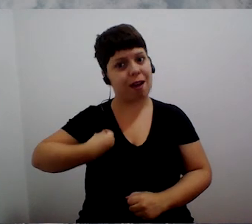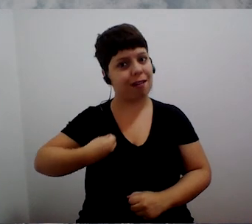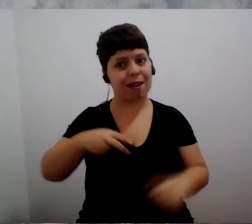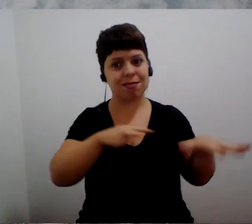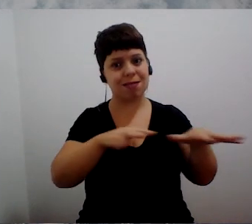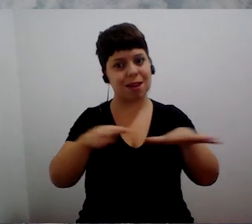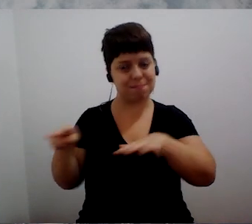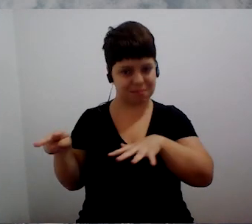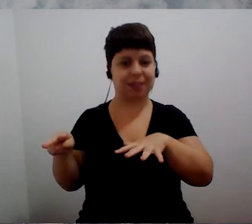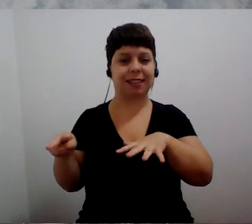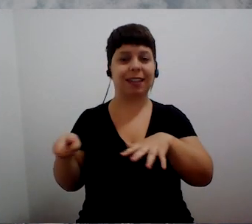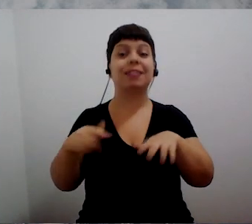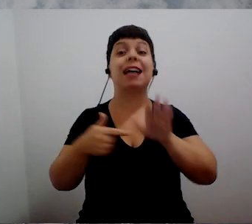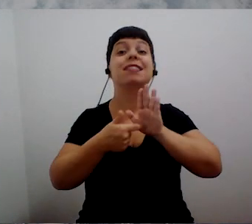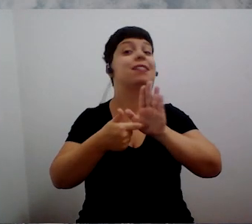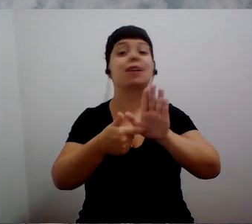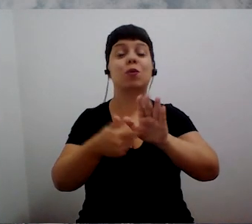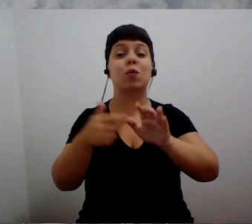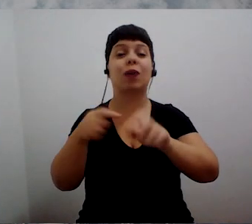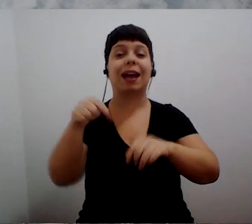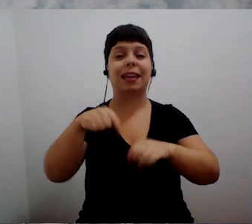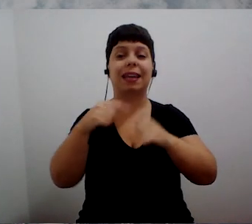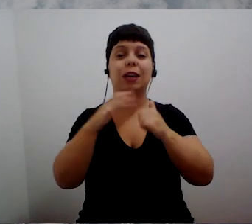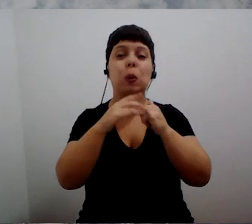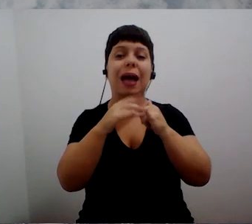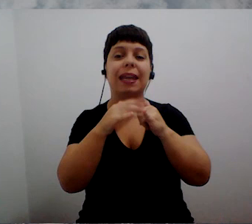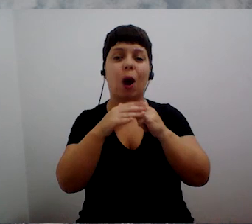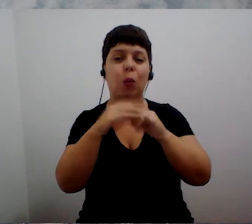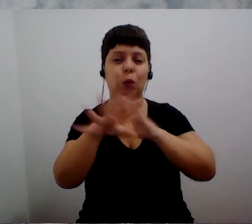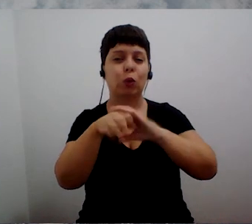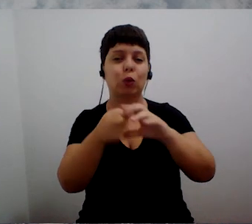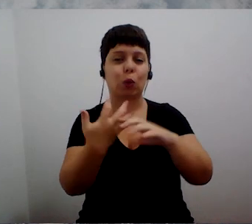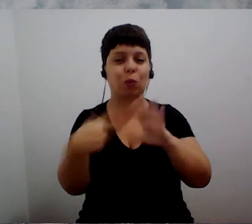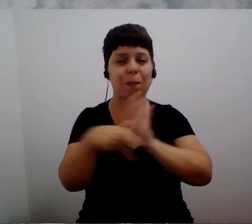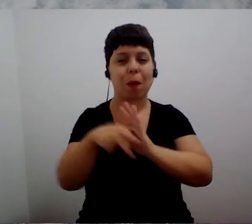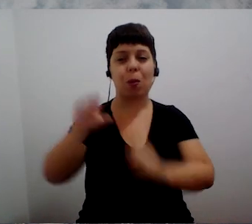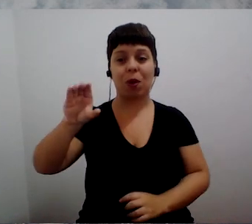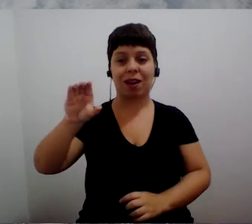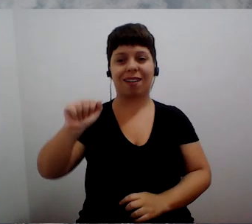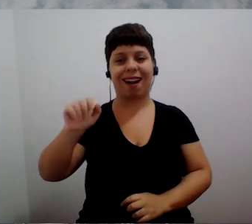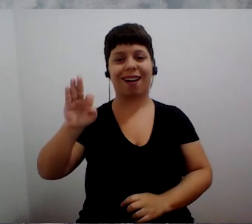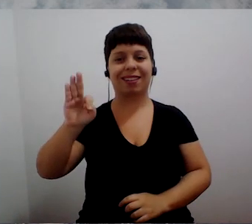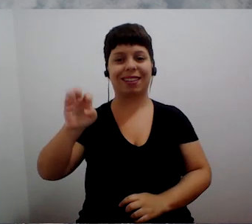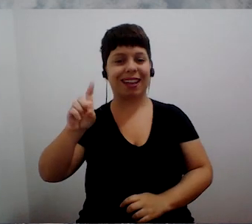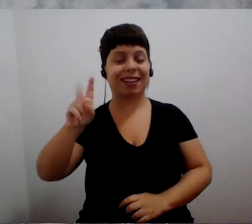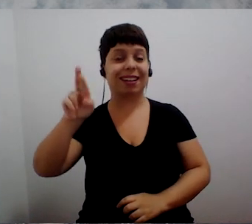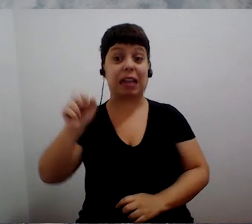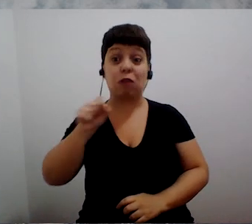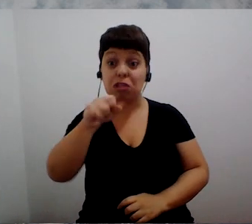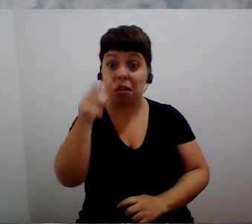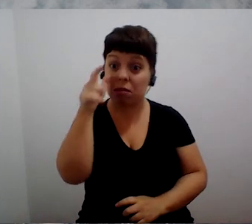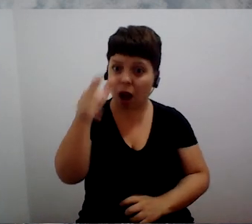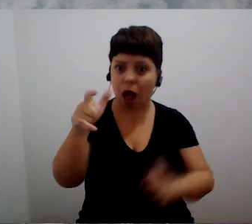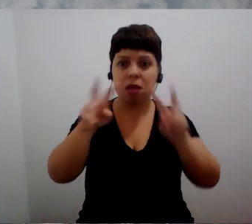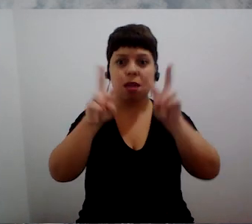sendo transmitida e disponibilizada online aqui no canal do YouTube da cátedra. E se você se interessa por esse tema de